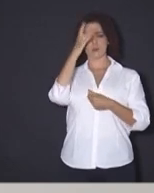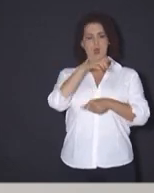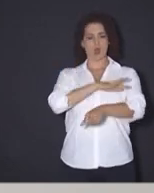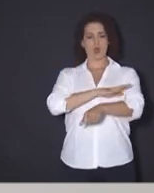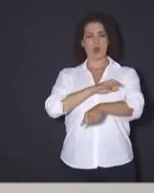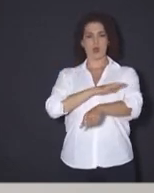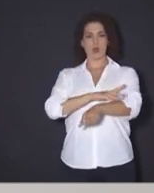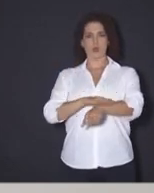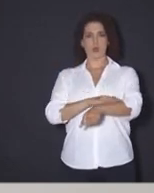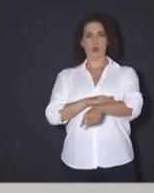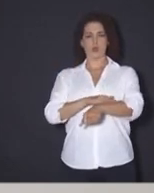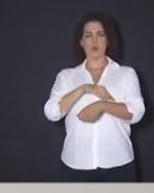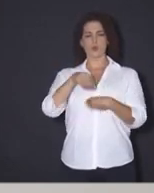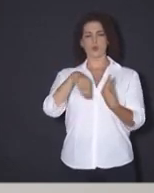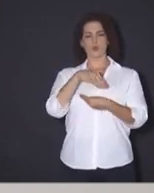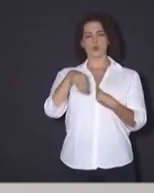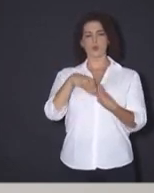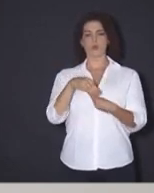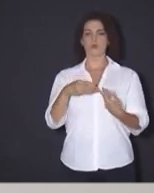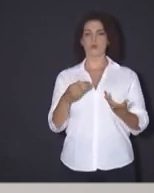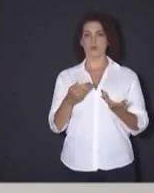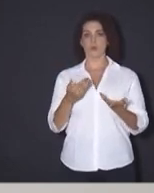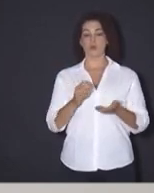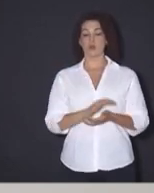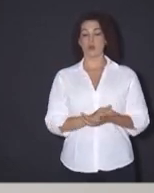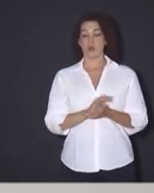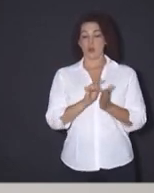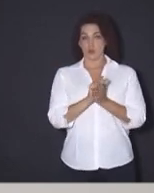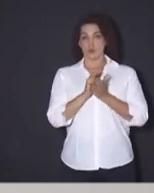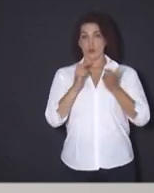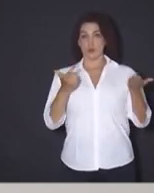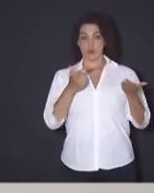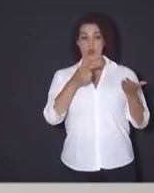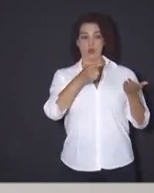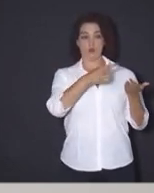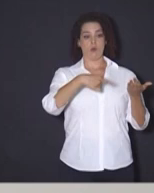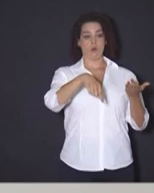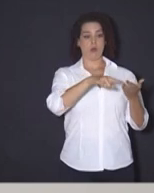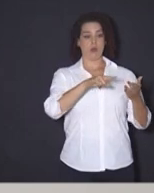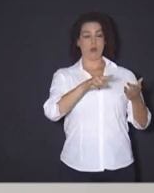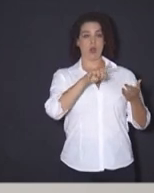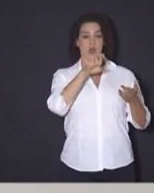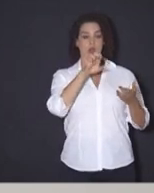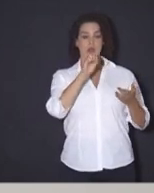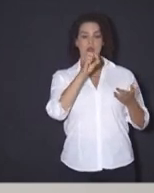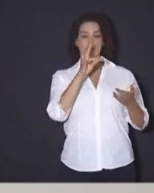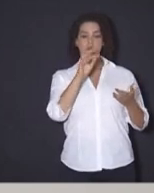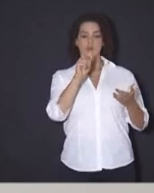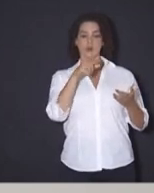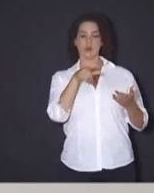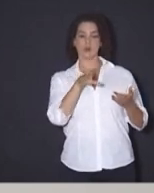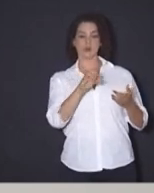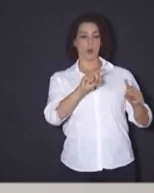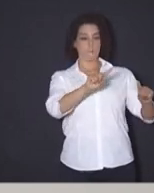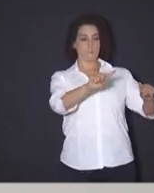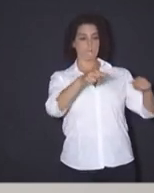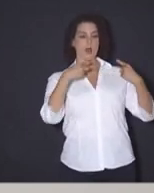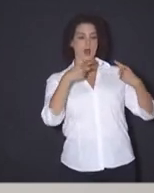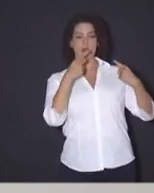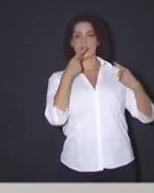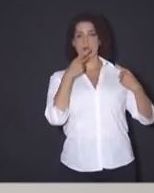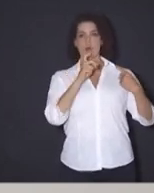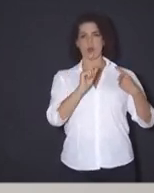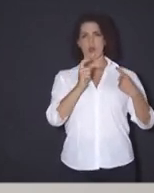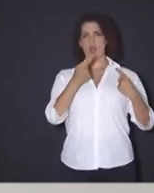praticamente atado no estadão ele e 2009 o demétrio magnoli dizendo que eu era um